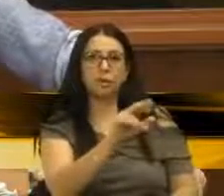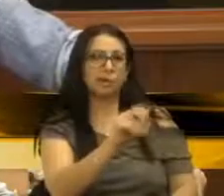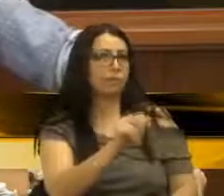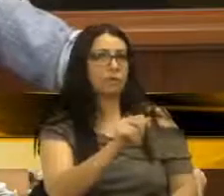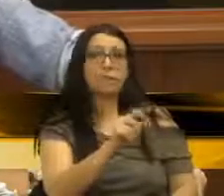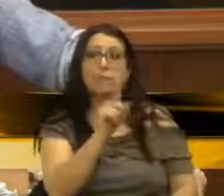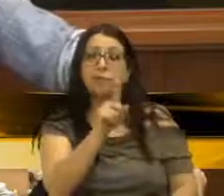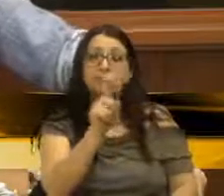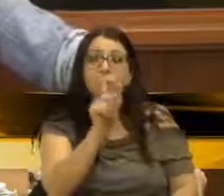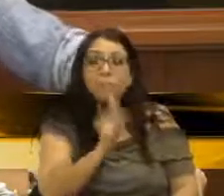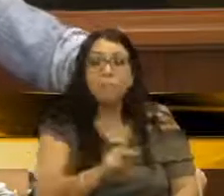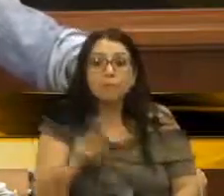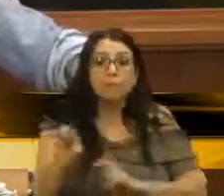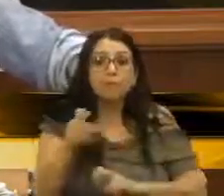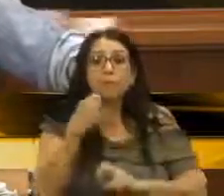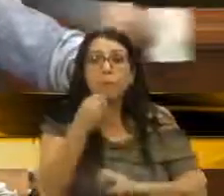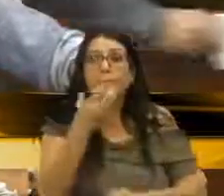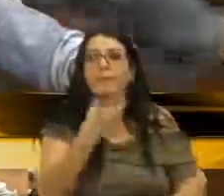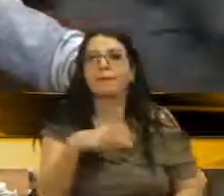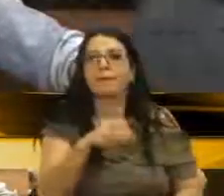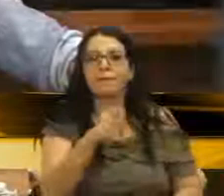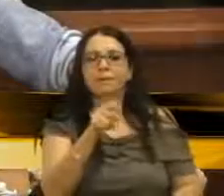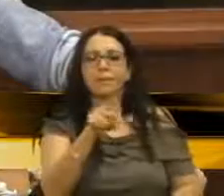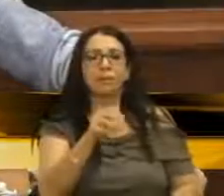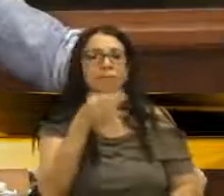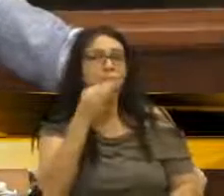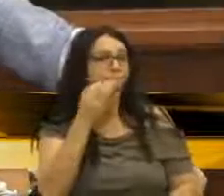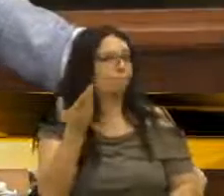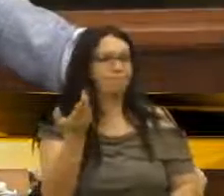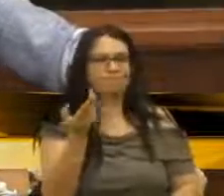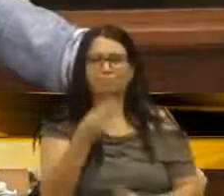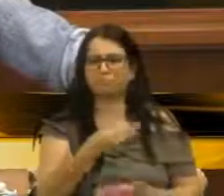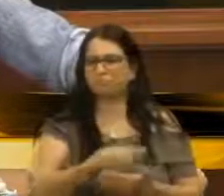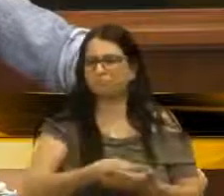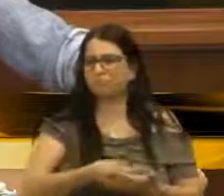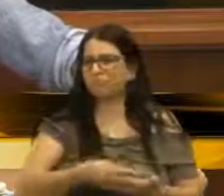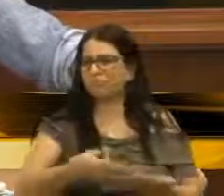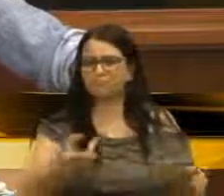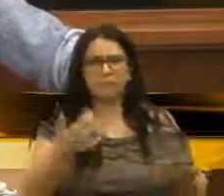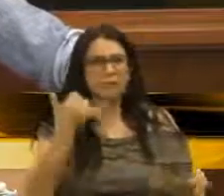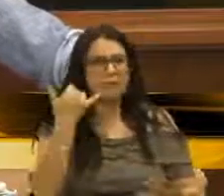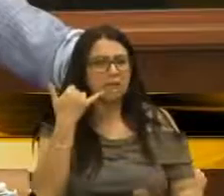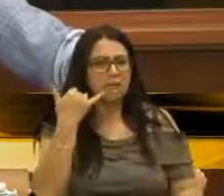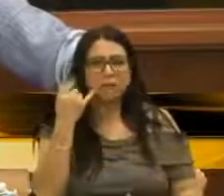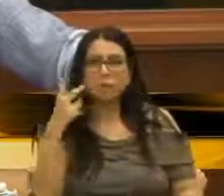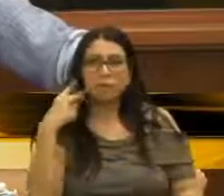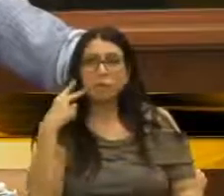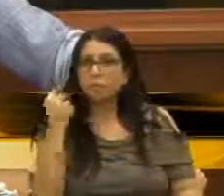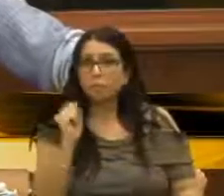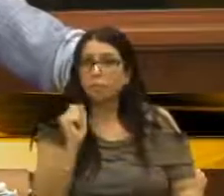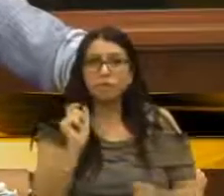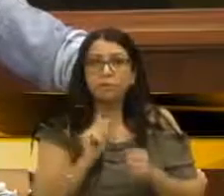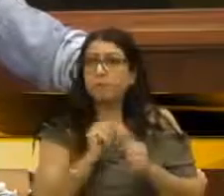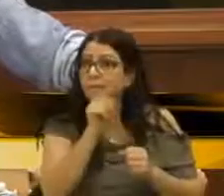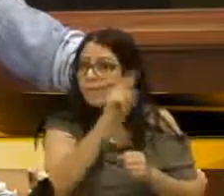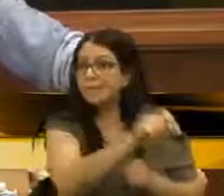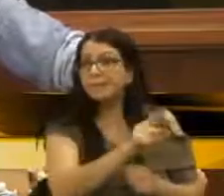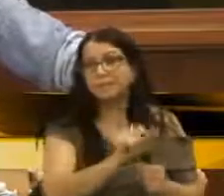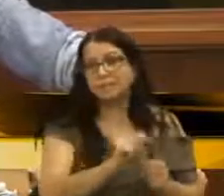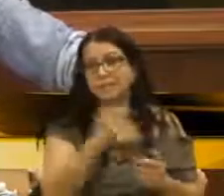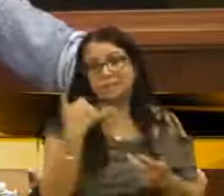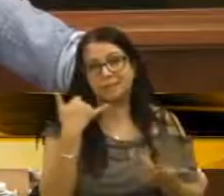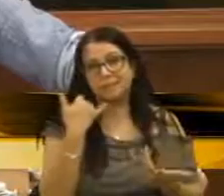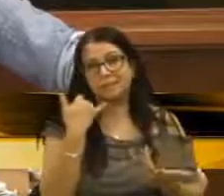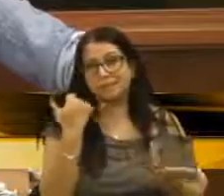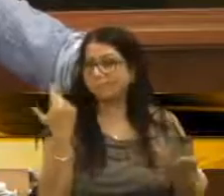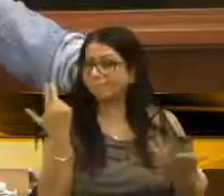de administração e se aloca x é uma humilhação para eles eu digo pra nós jogadores não podemos fazer tem que se eles mesmo então